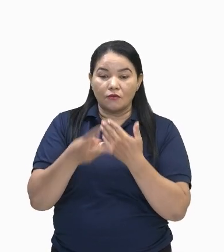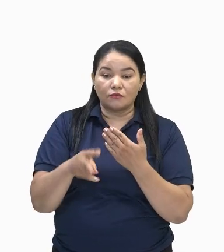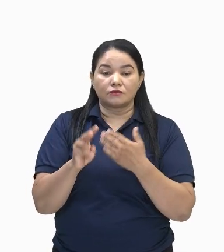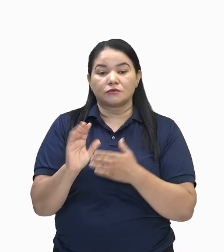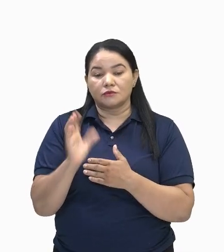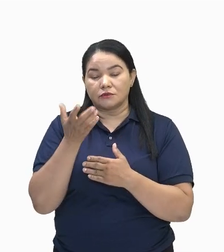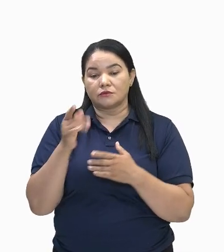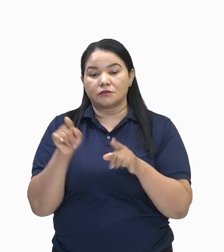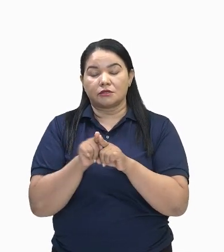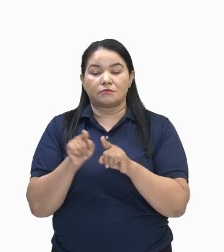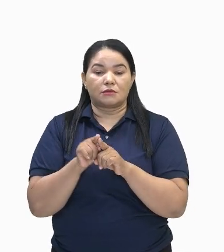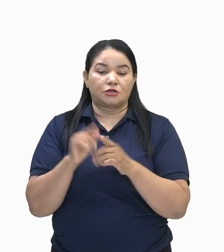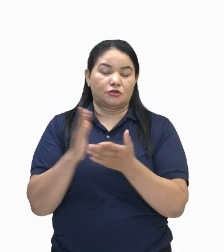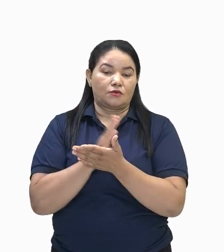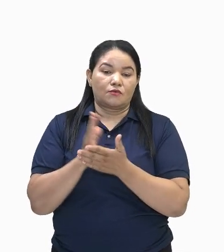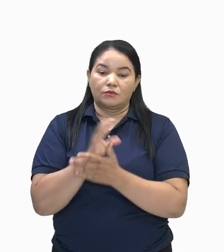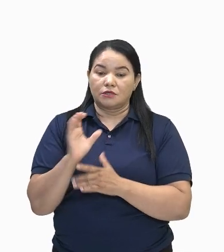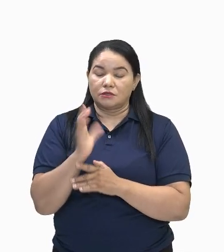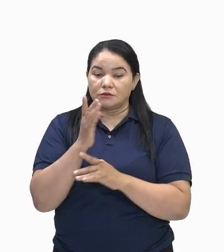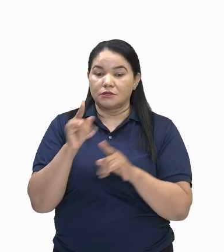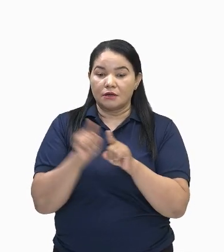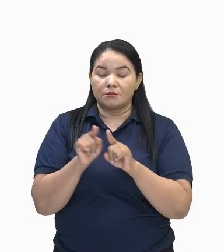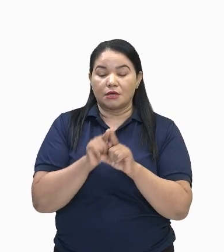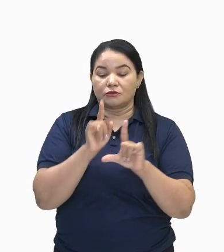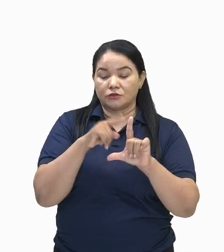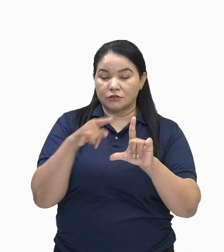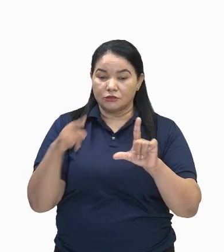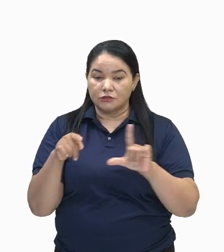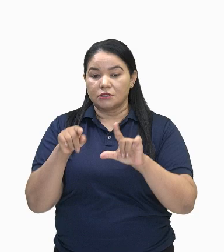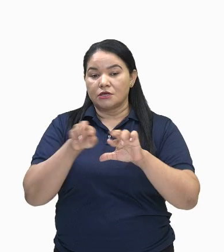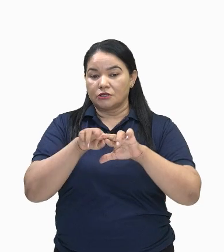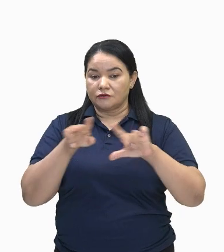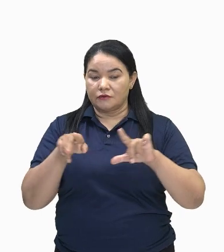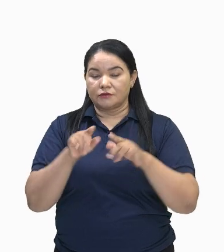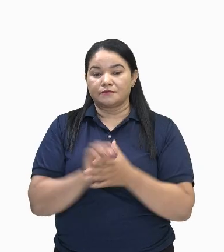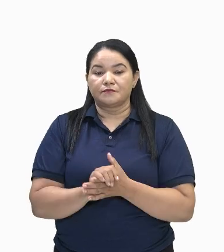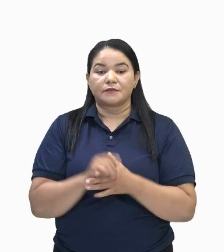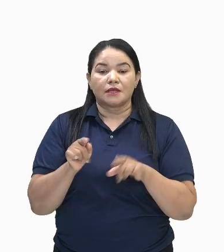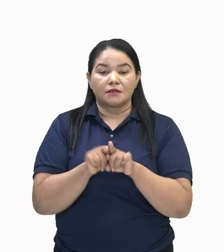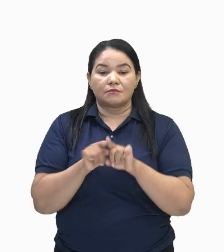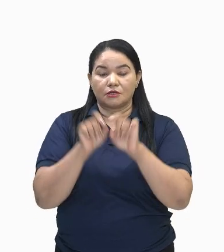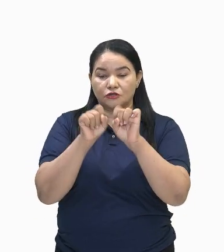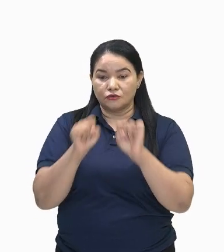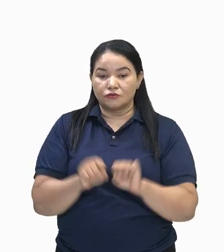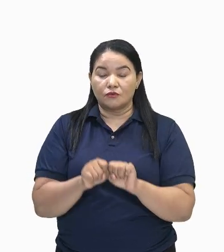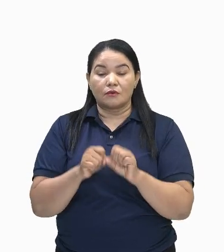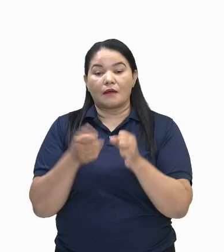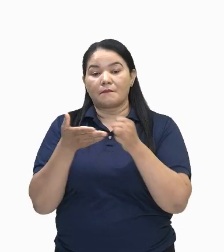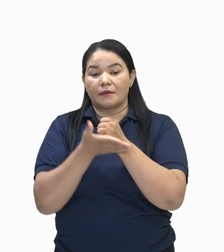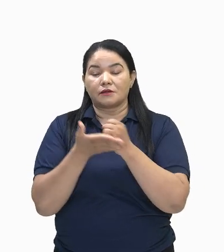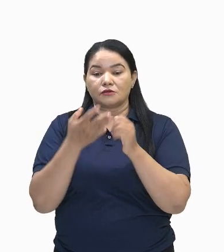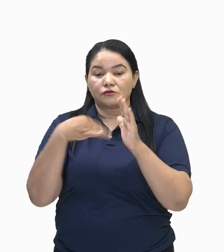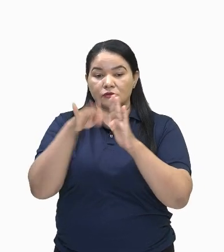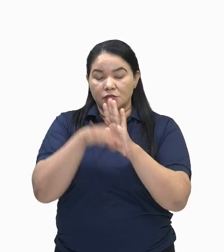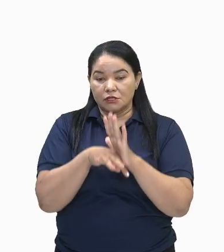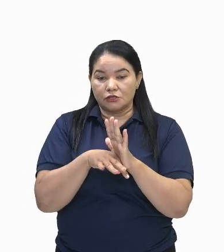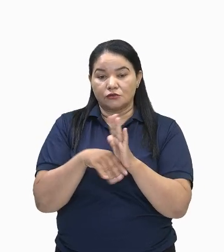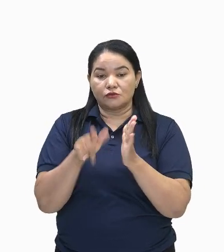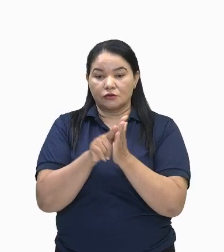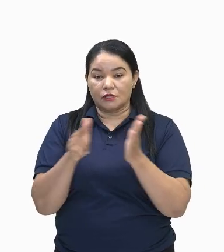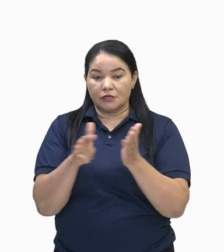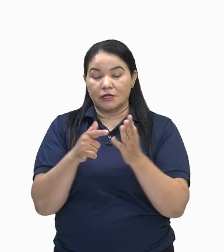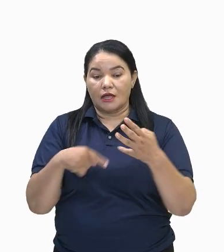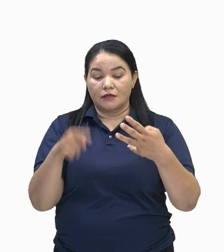determinada situação, dados estatísticos, entre outros. A estrutura básica do texto jornalístico é dividida em